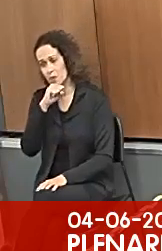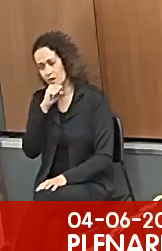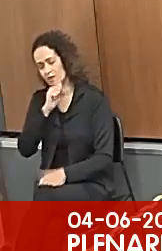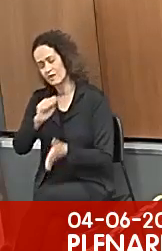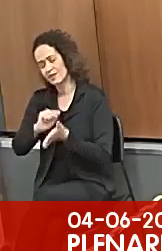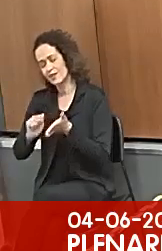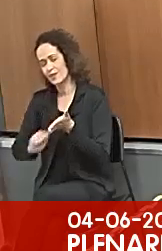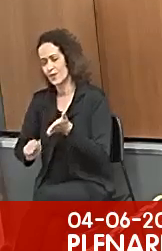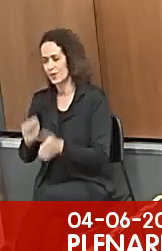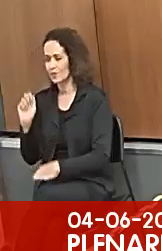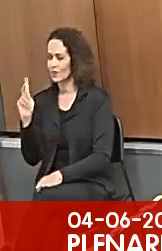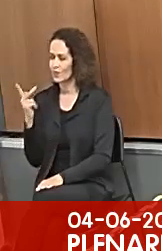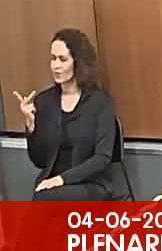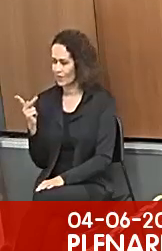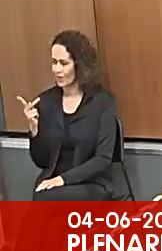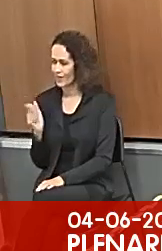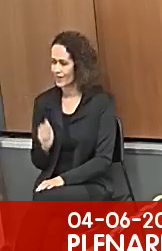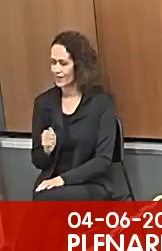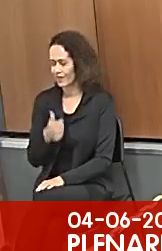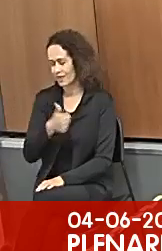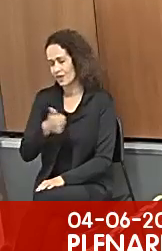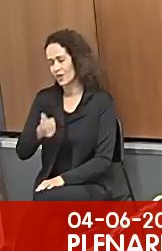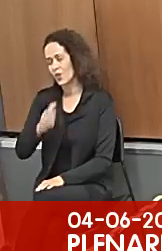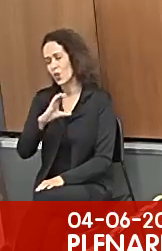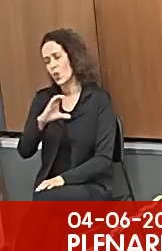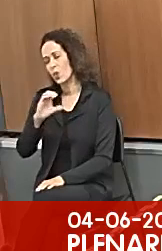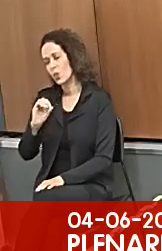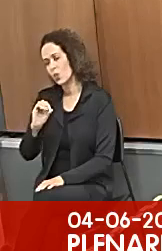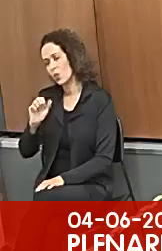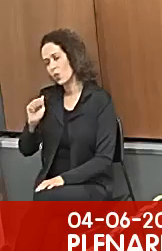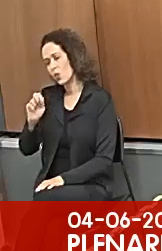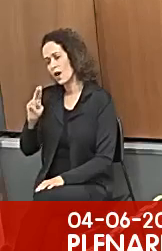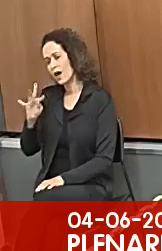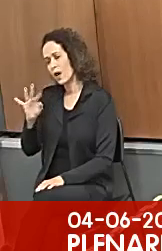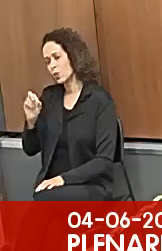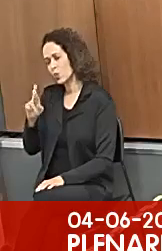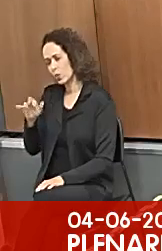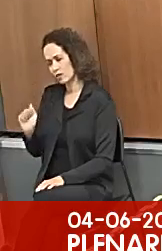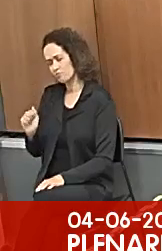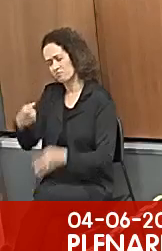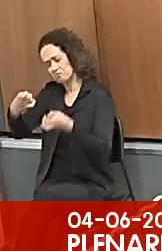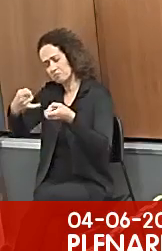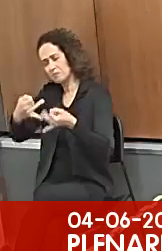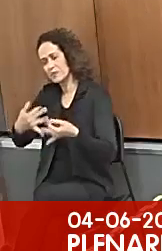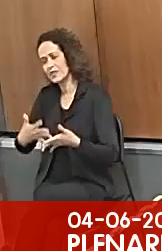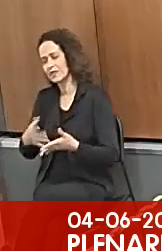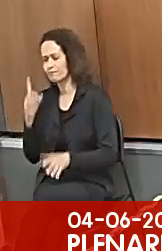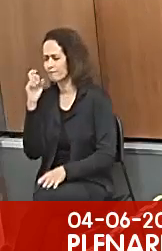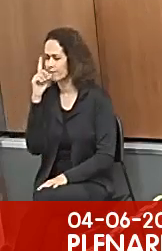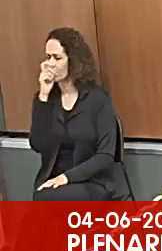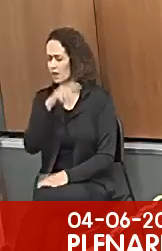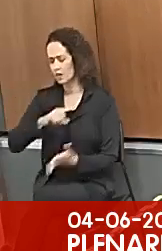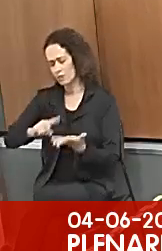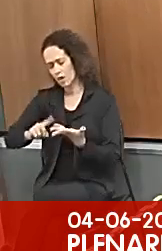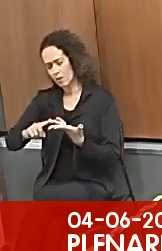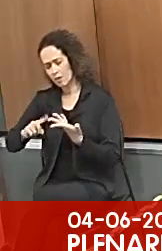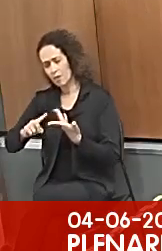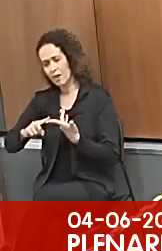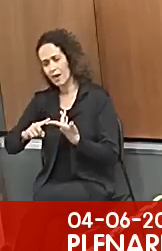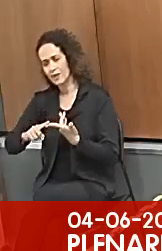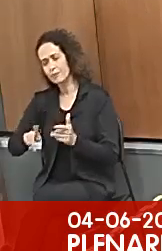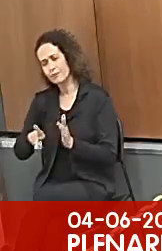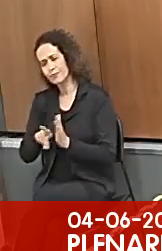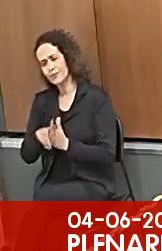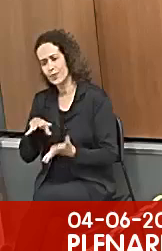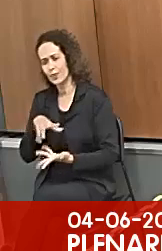qual, coautora, conta uma parte da sua vida, da sua dificuldade, do seu mundo, né? Porque